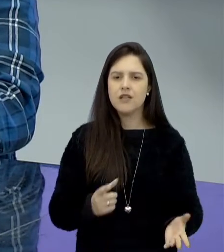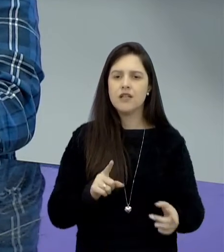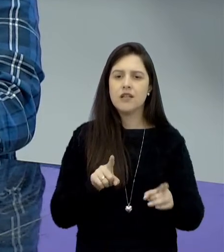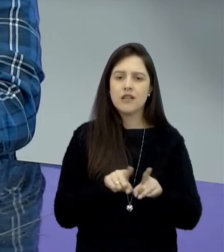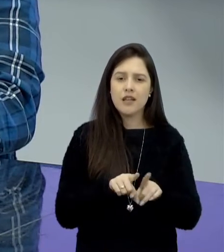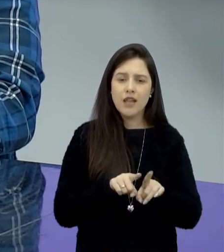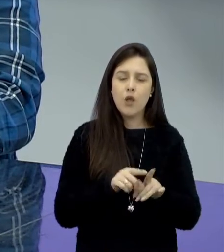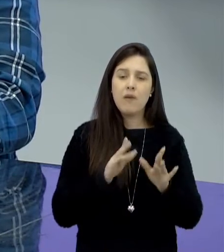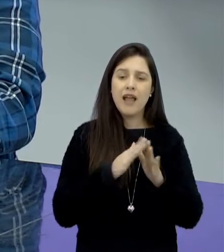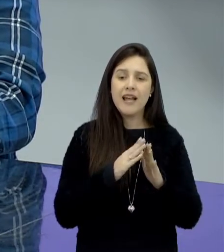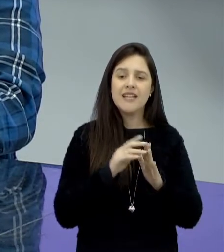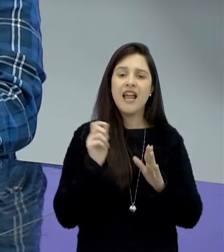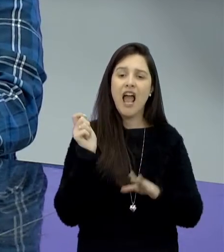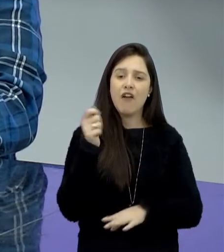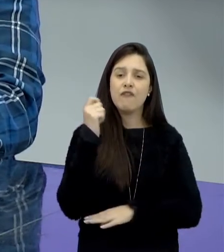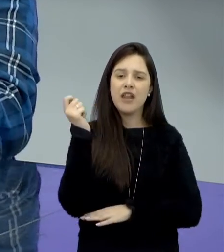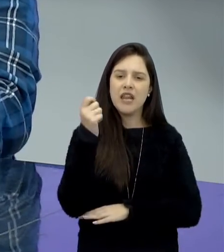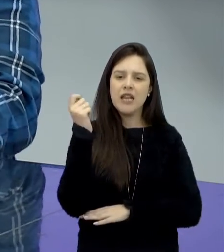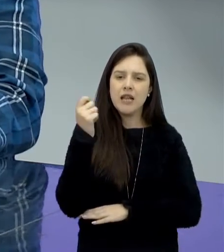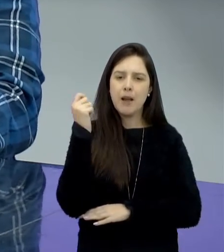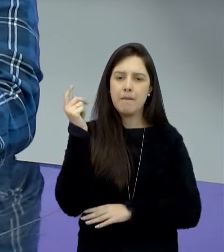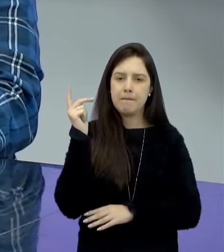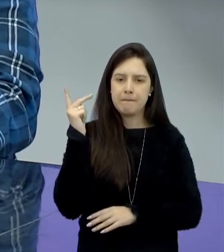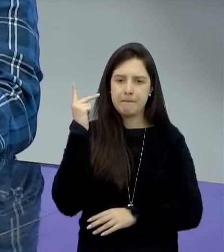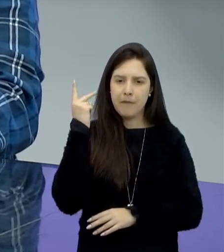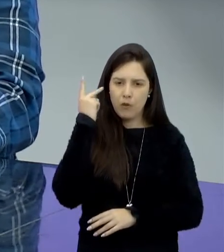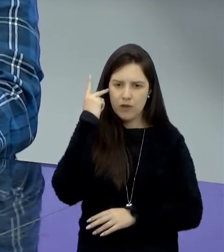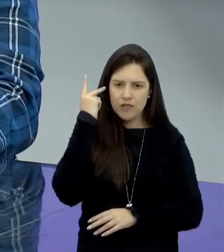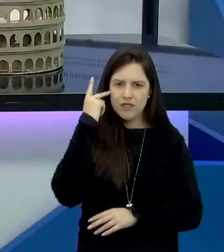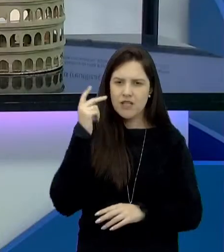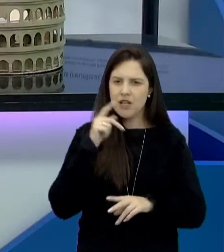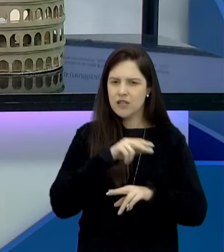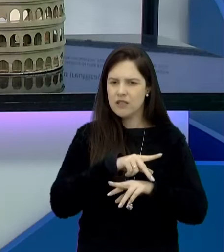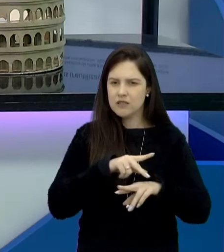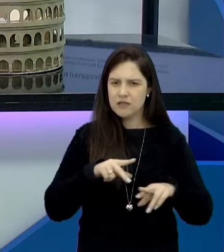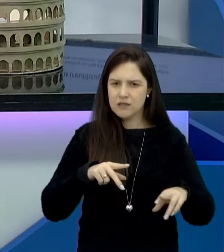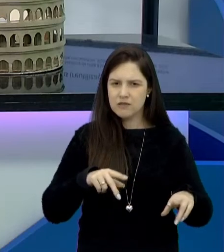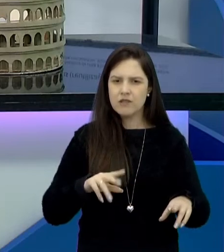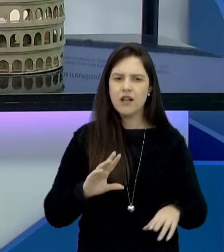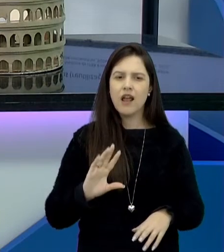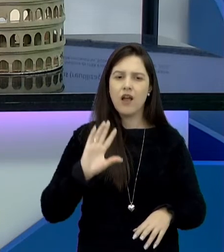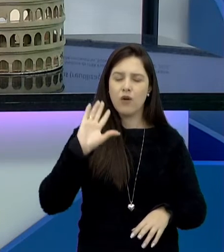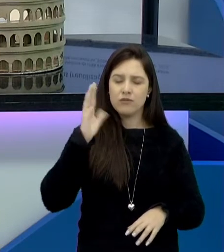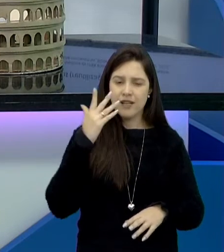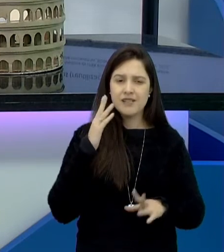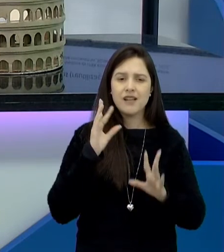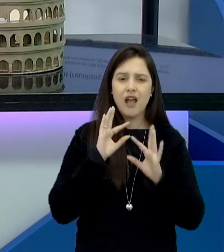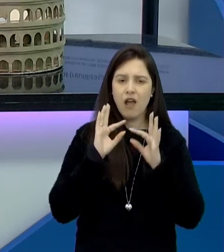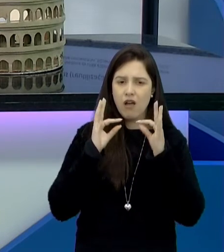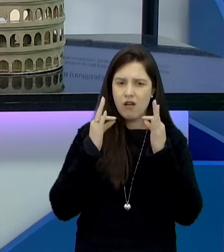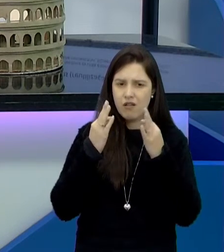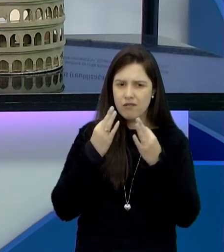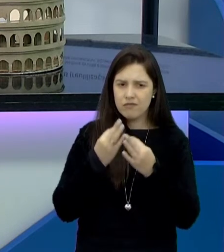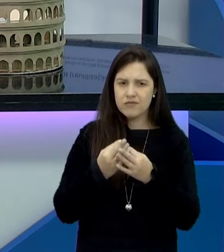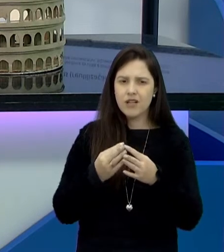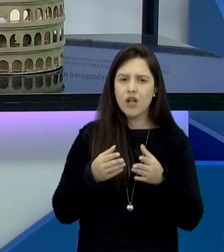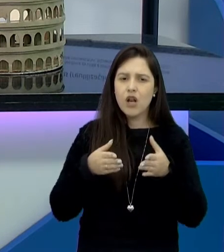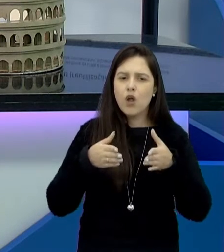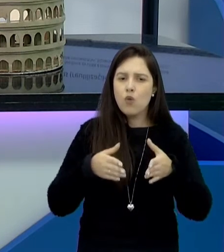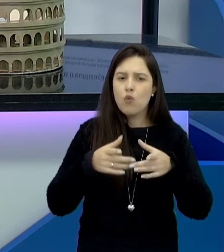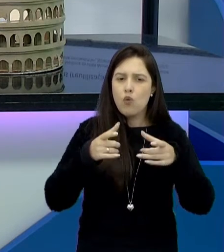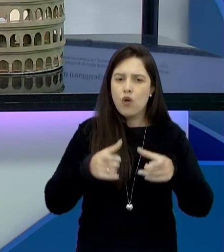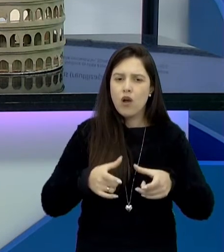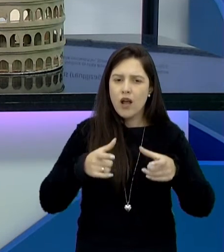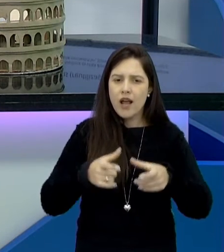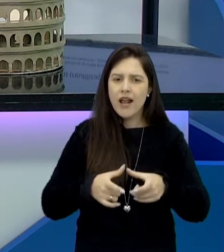Avenida Paulista que ela serviu aí de palco de uma disputa, porque a família, o item, né, a casa, ela